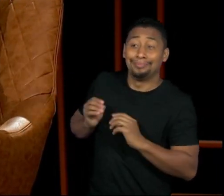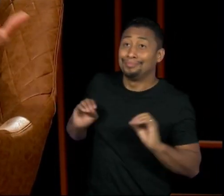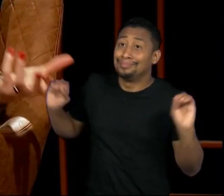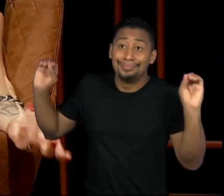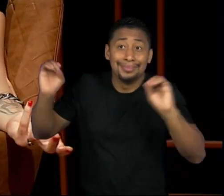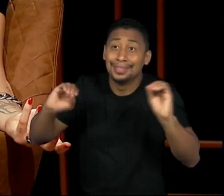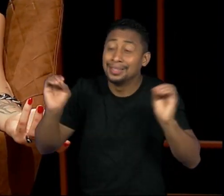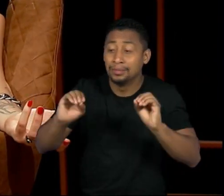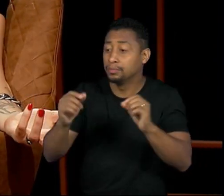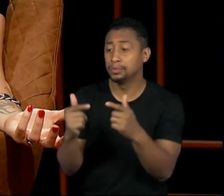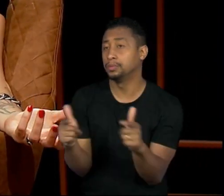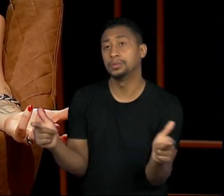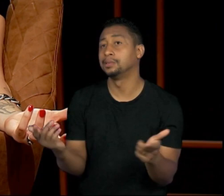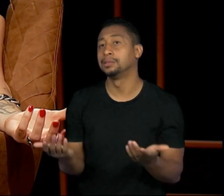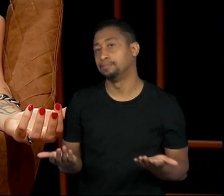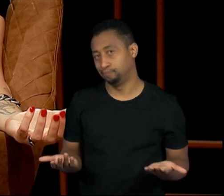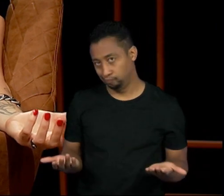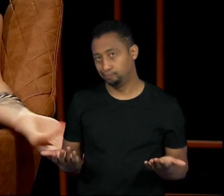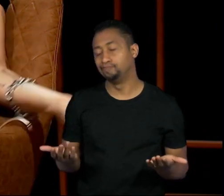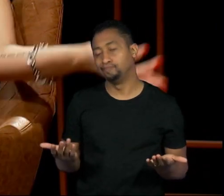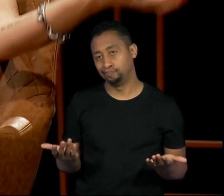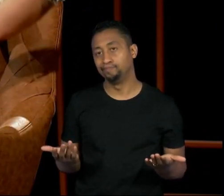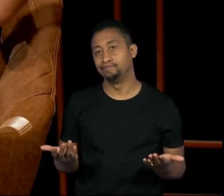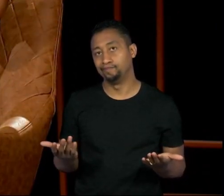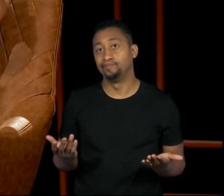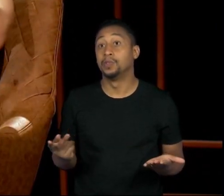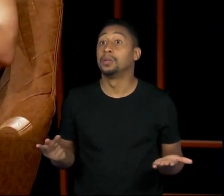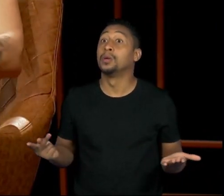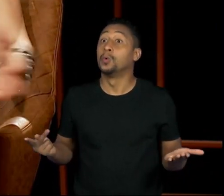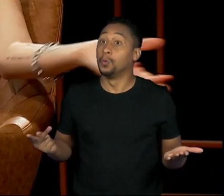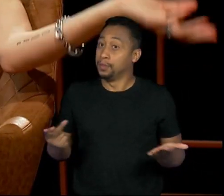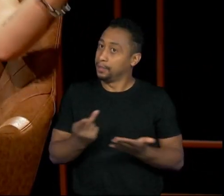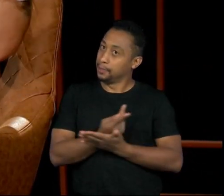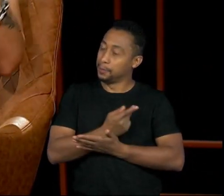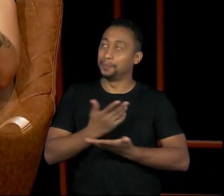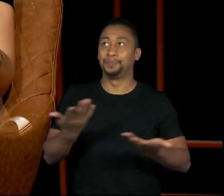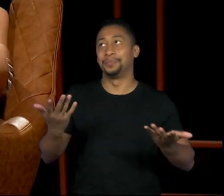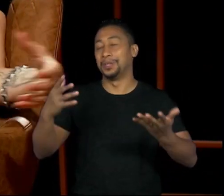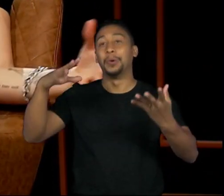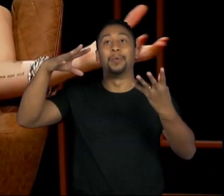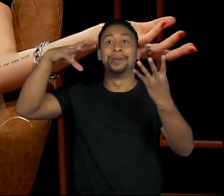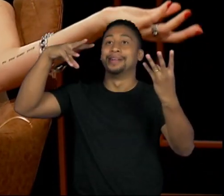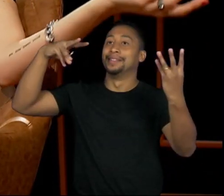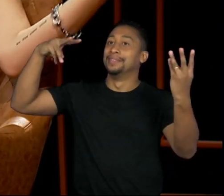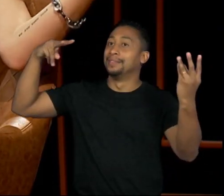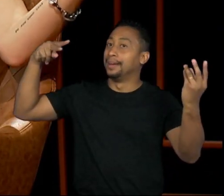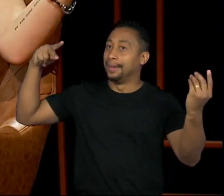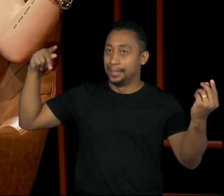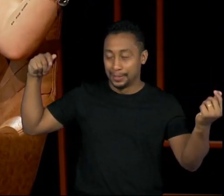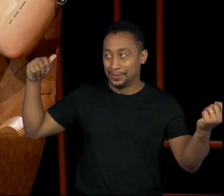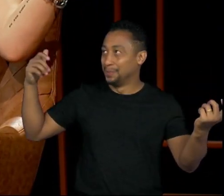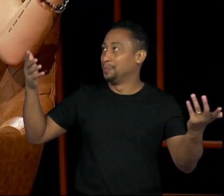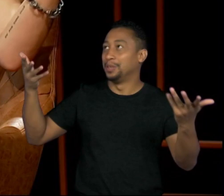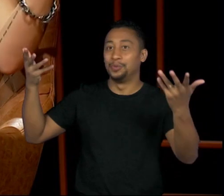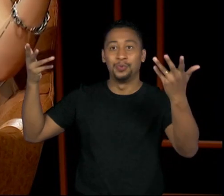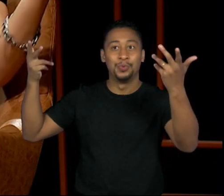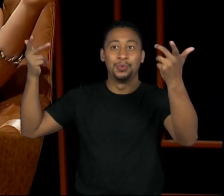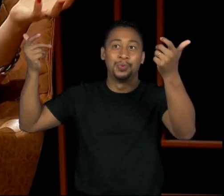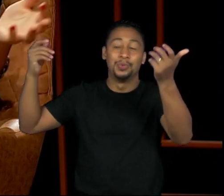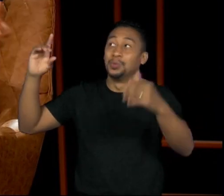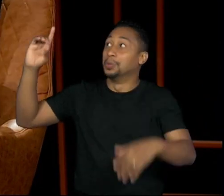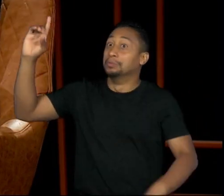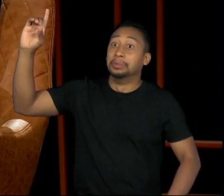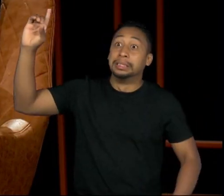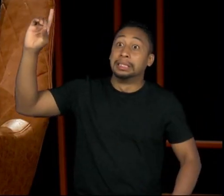não apareceu ninguém, né? Só que aí, eis que o universo, mais uma vez, maravilhoso, entra um Deus ex machina na